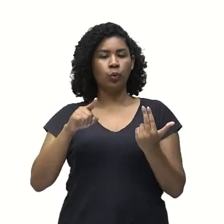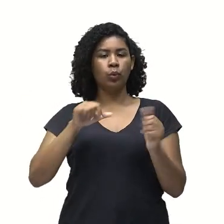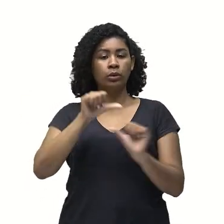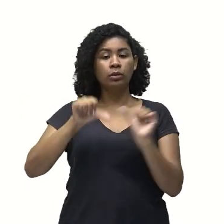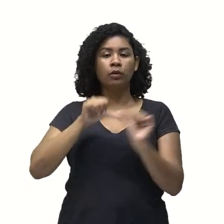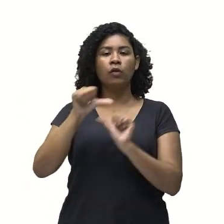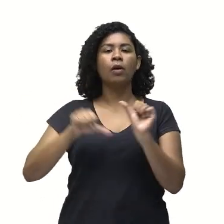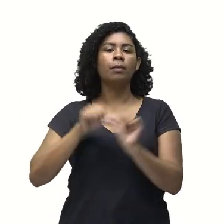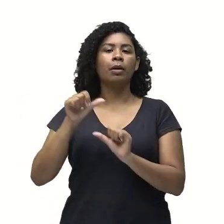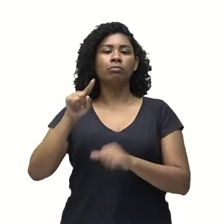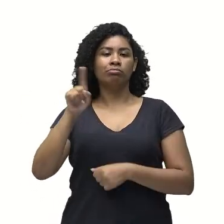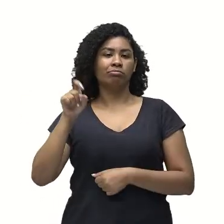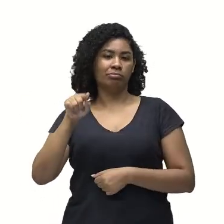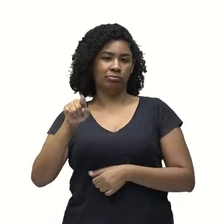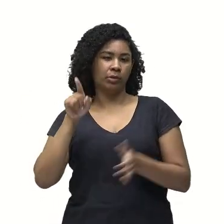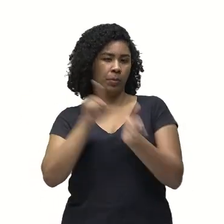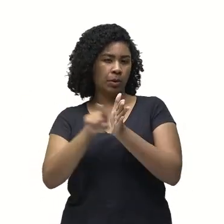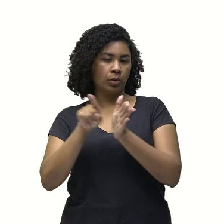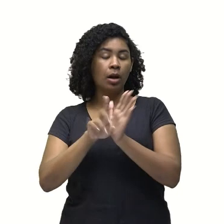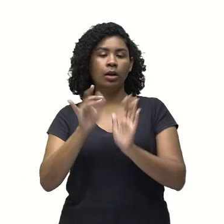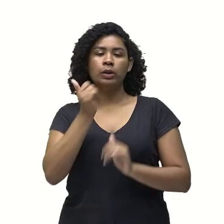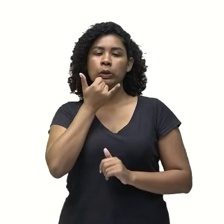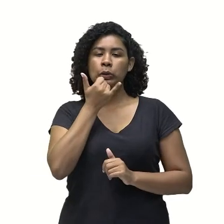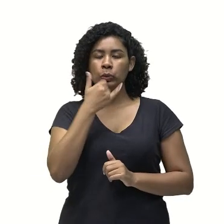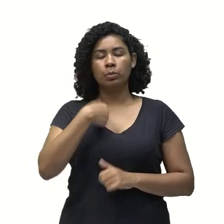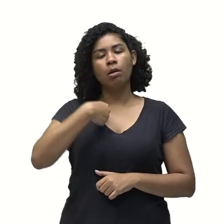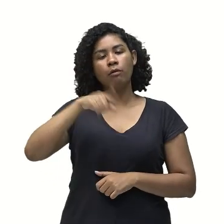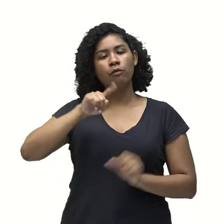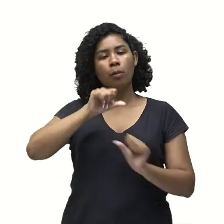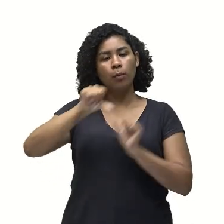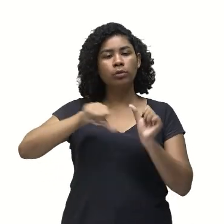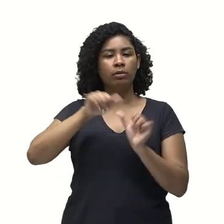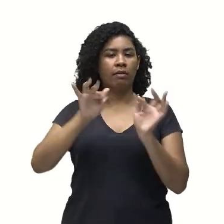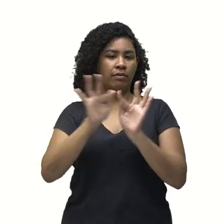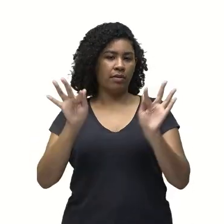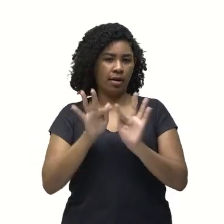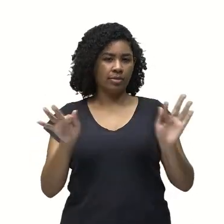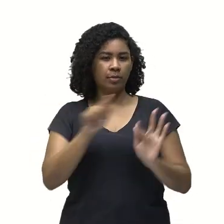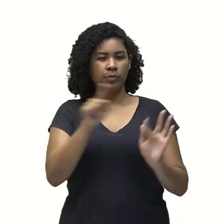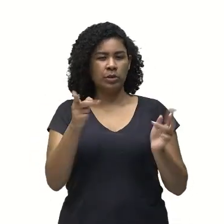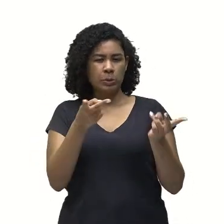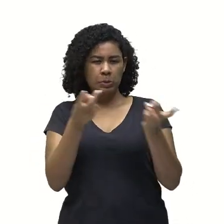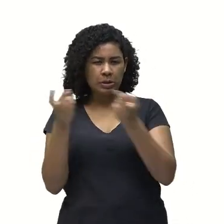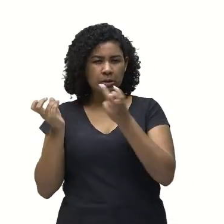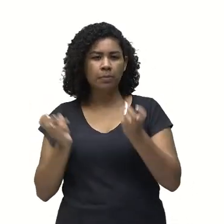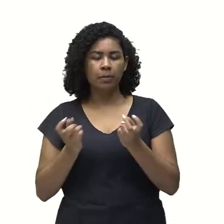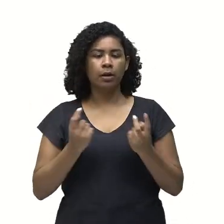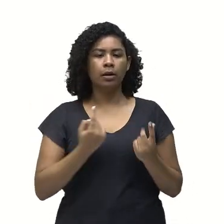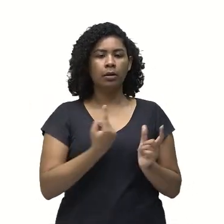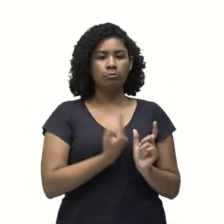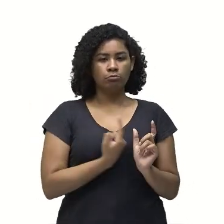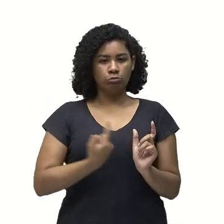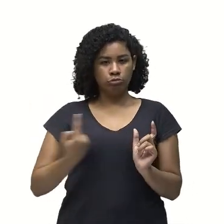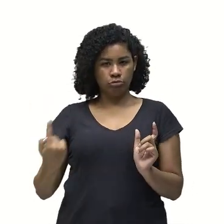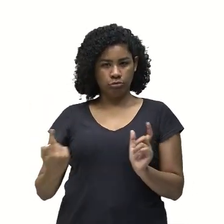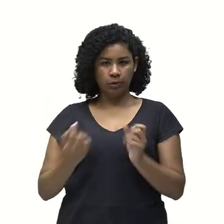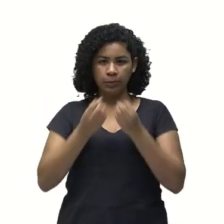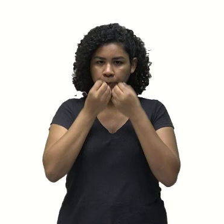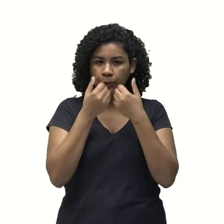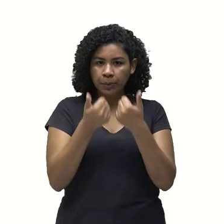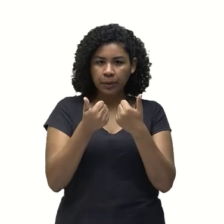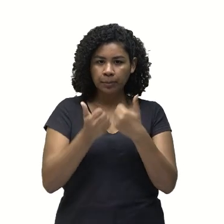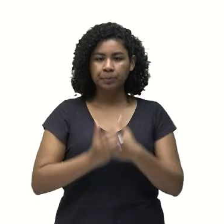Aliás, eu vou colocar outra frase para a gente ver o plural, tá? They were playing